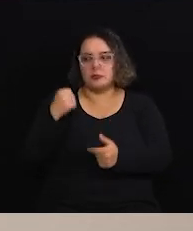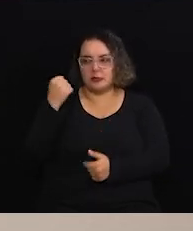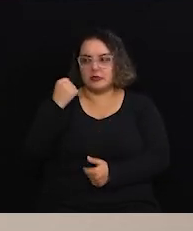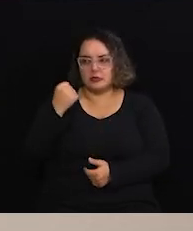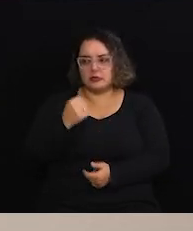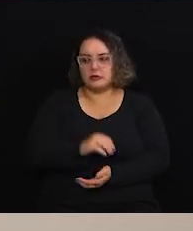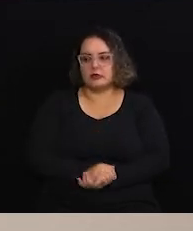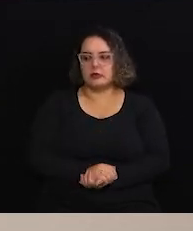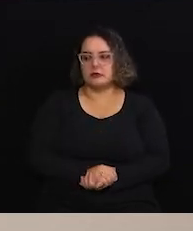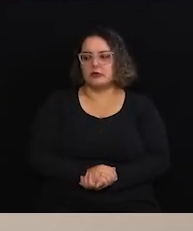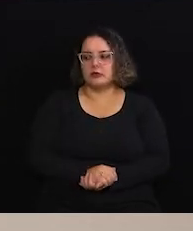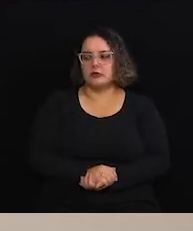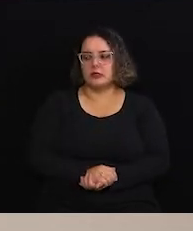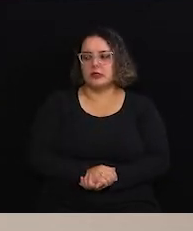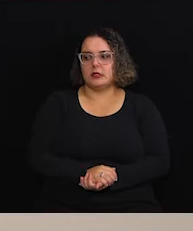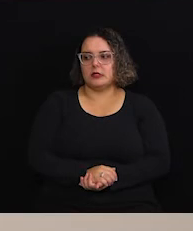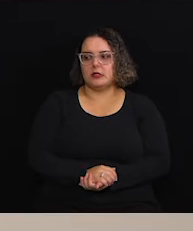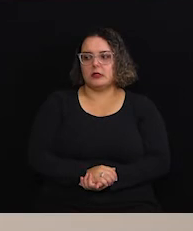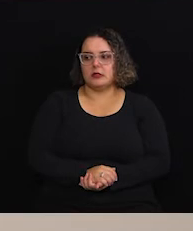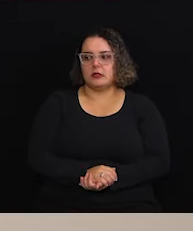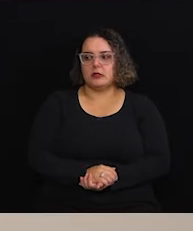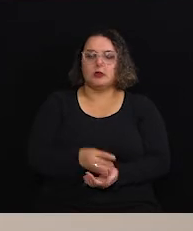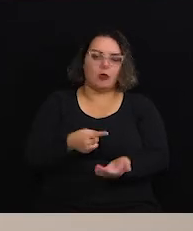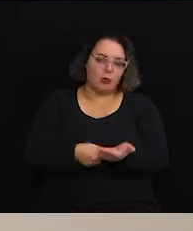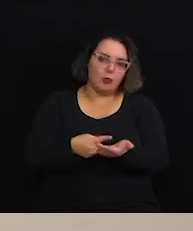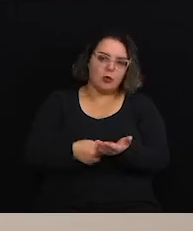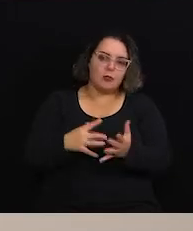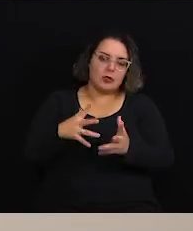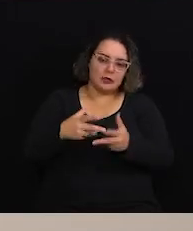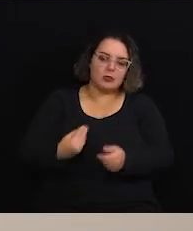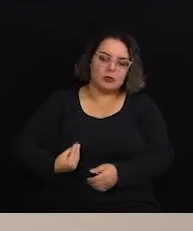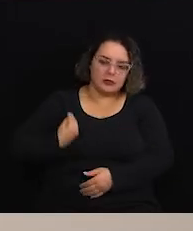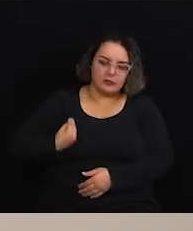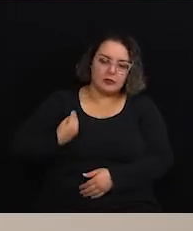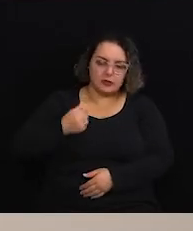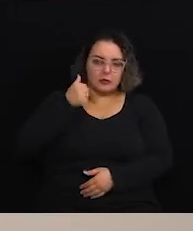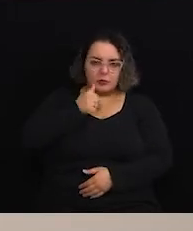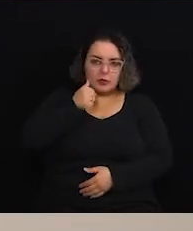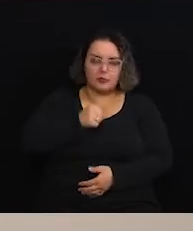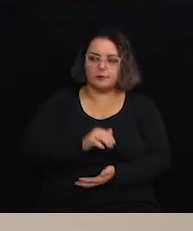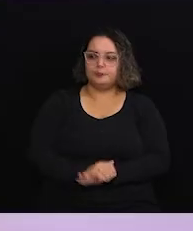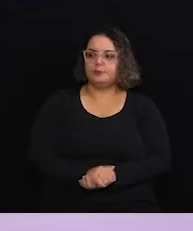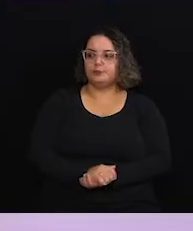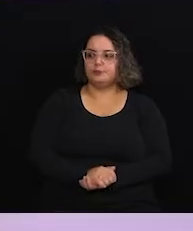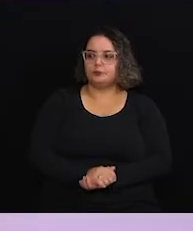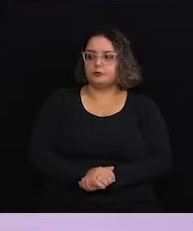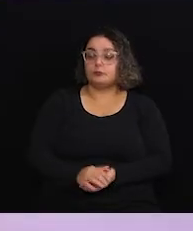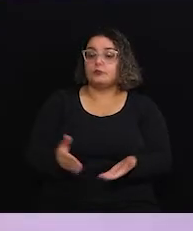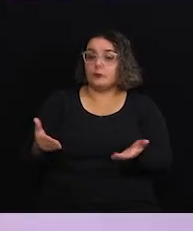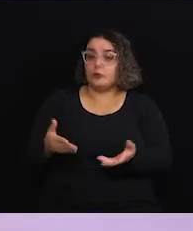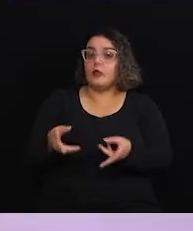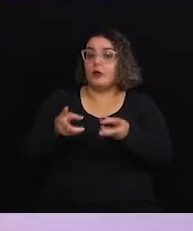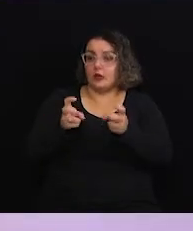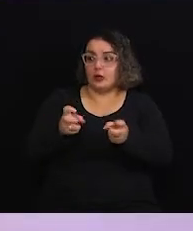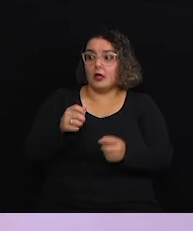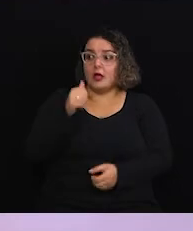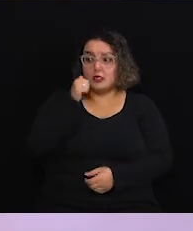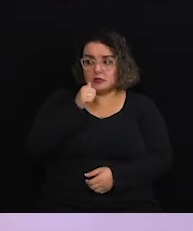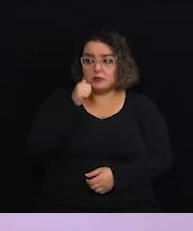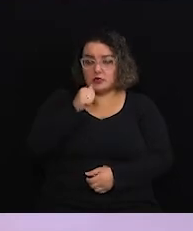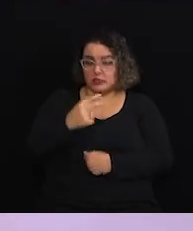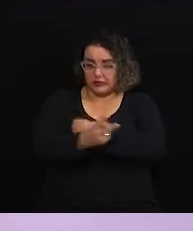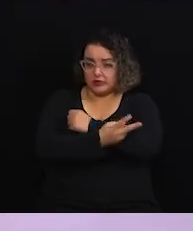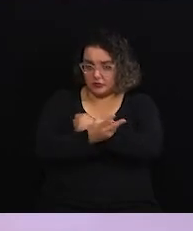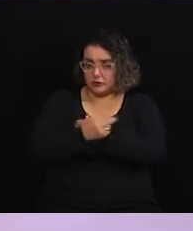né? Principalmente doenças oncológicas, né? Que comprometem até a vida das mulheres, né? Hoje, o que a senhora percebe? As mulheres estão